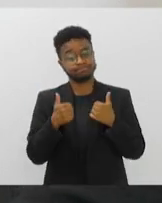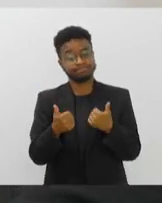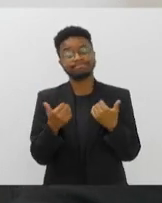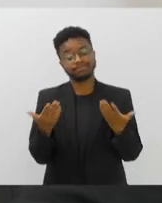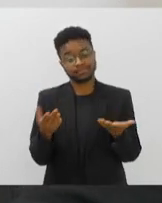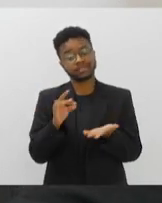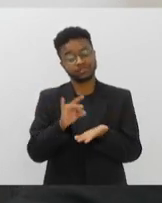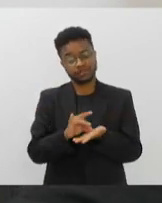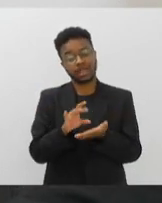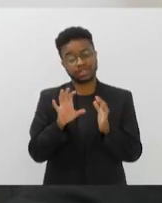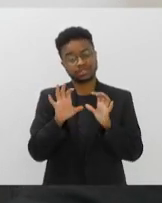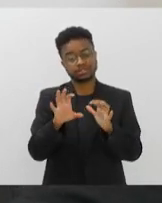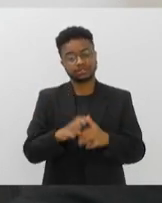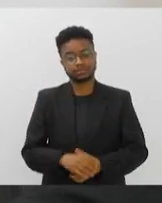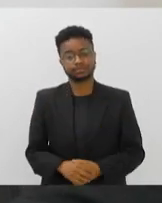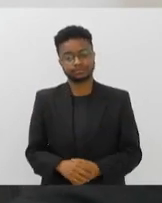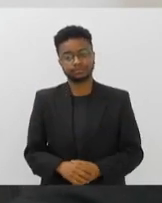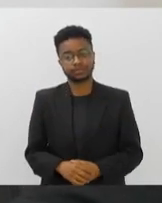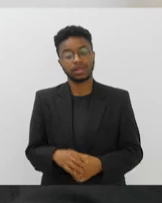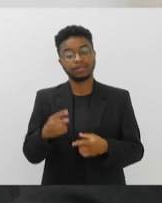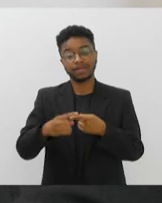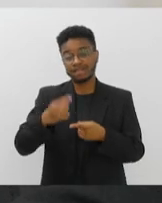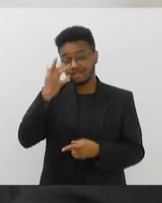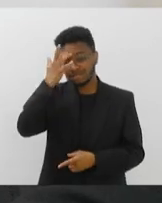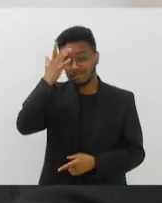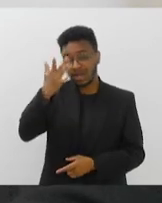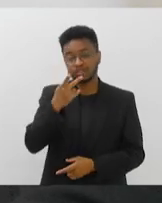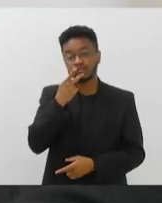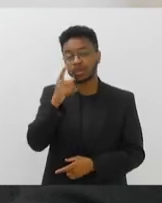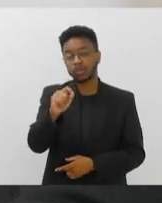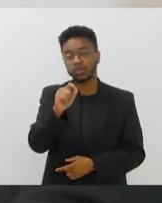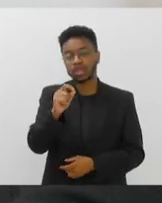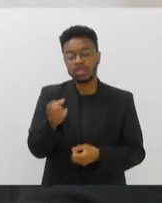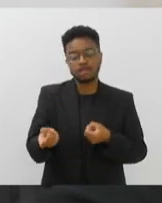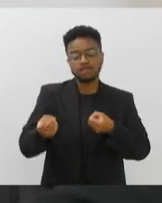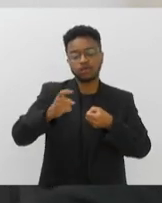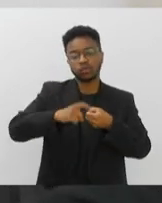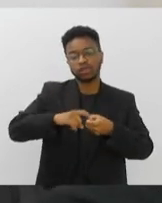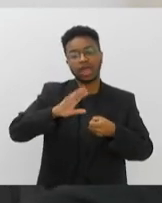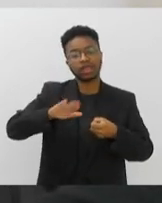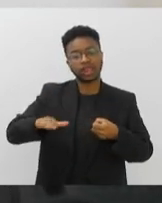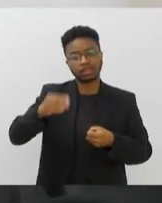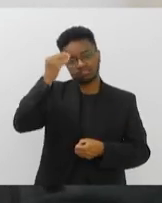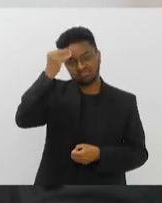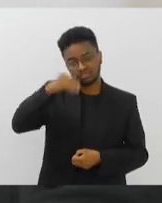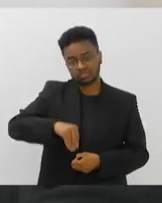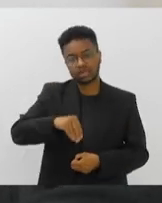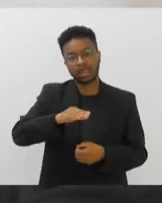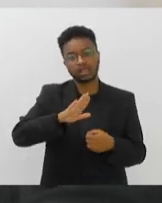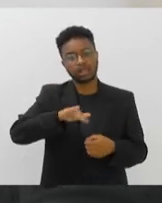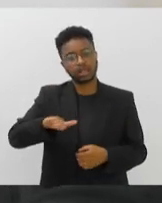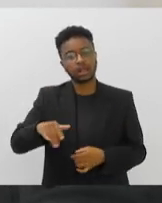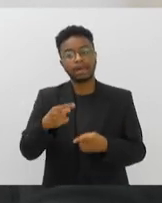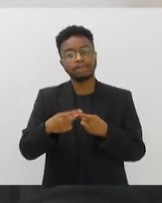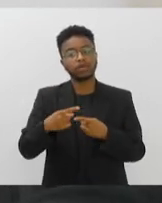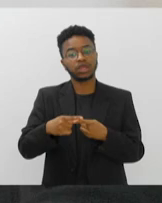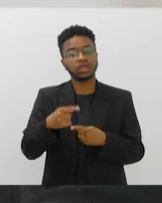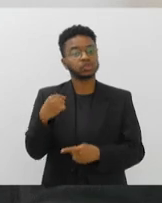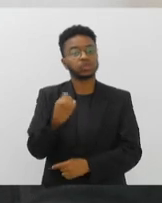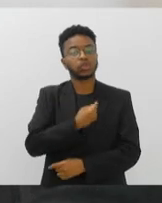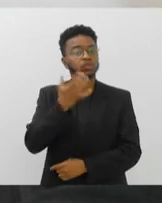essa é a realidade é muito fácil falar de devolução de existência quando não se vive a